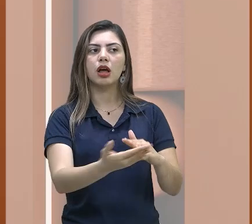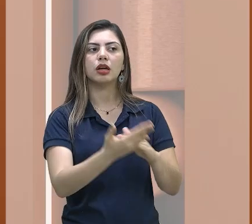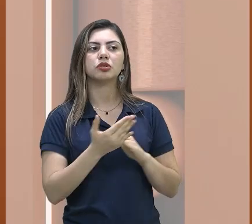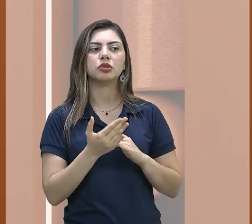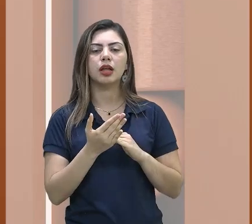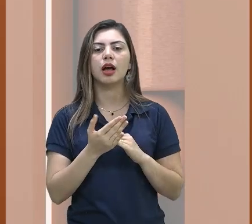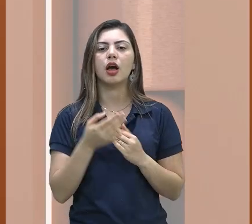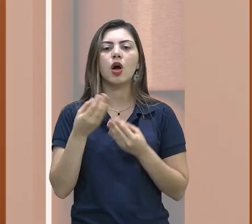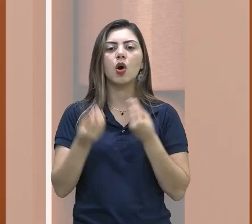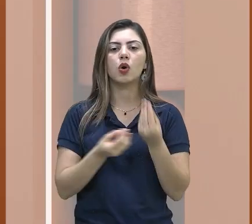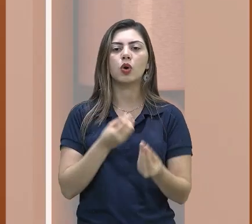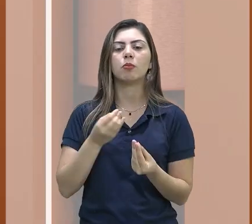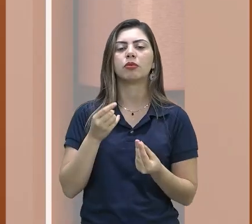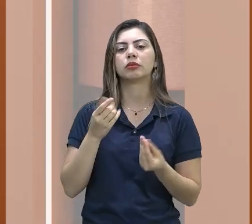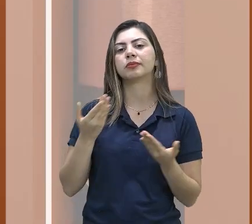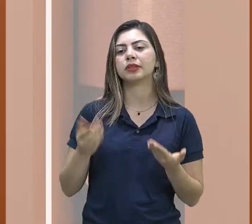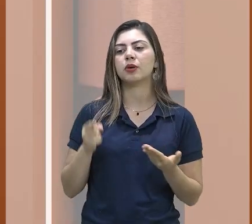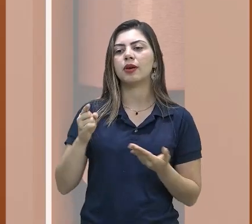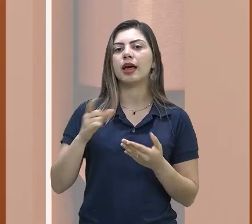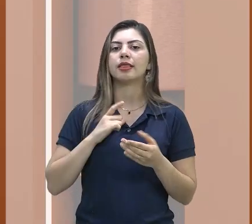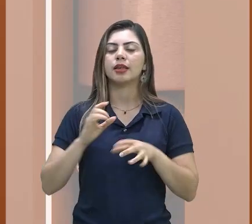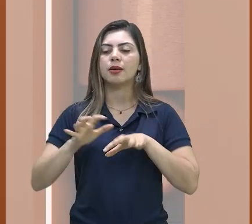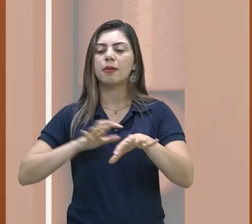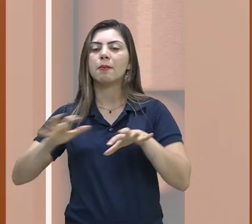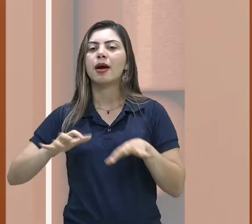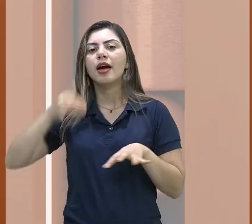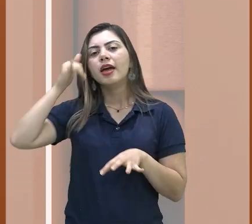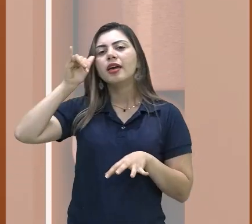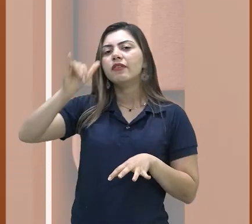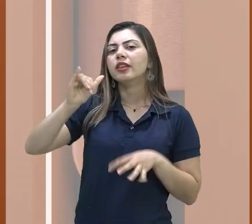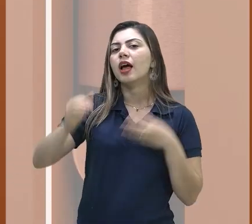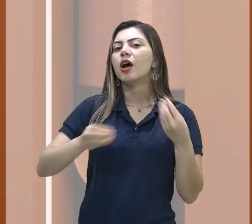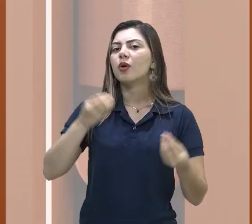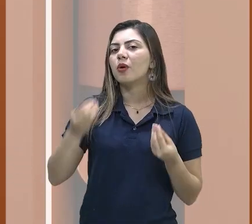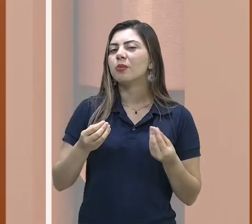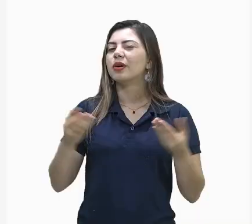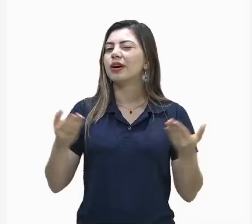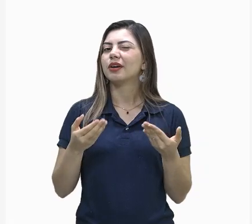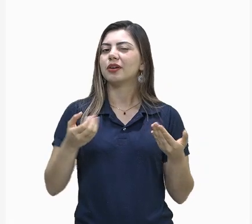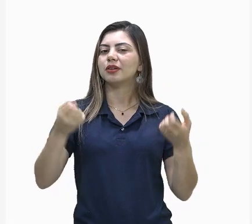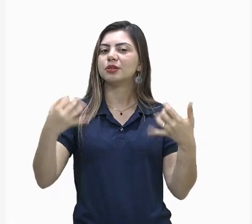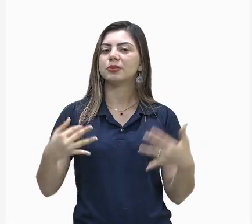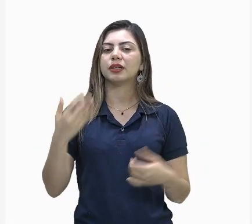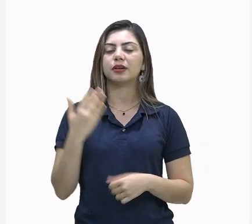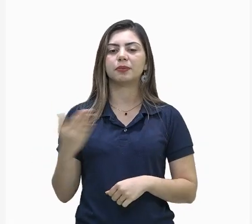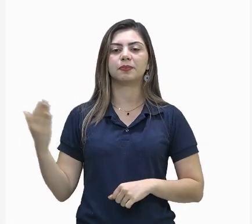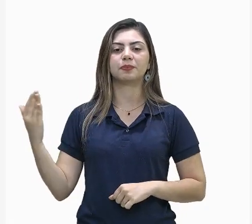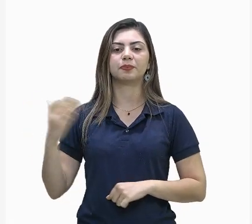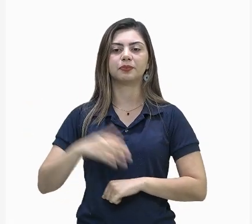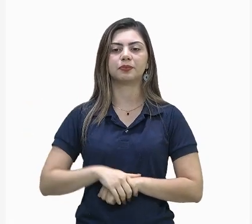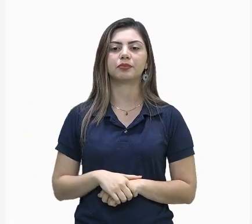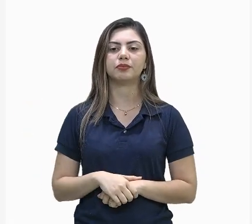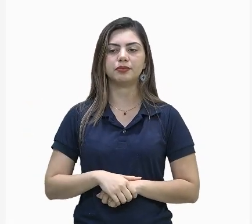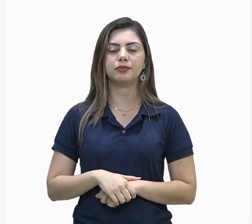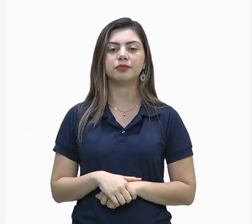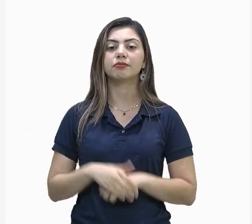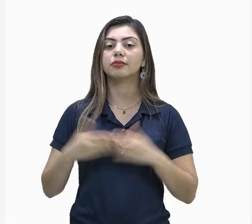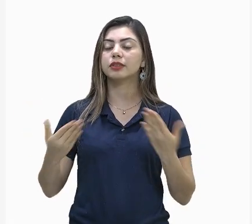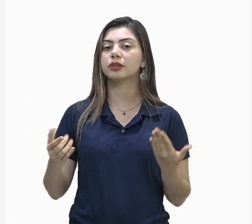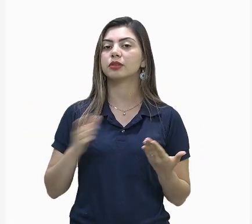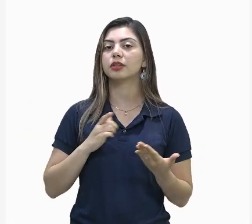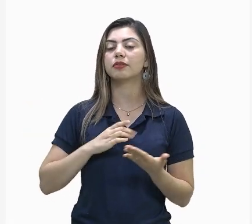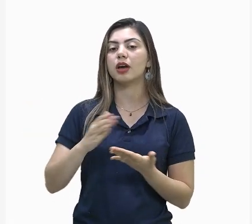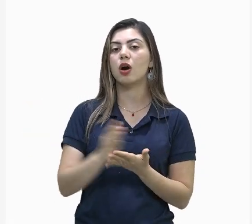diminuir os processos erosivos nos solos de uma forma geral. Acompanhem comigo. Bem, nós temos ali algumas práticas